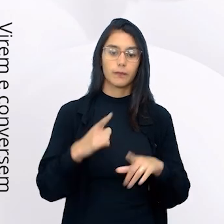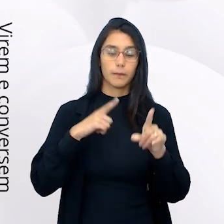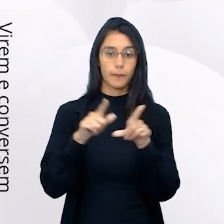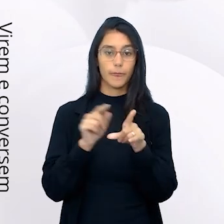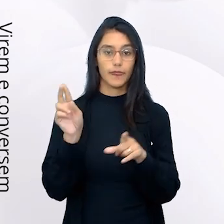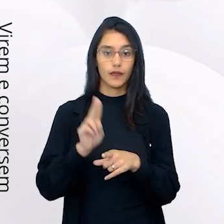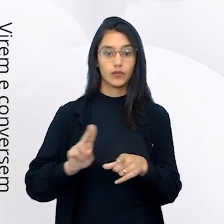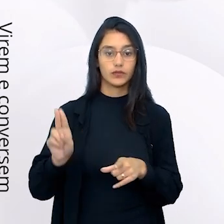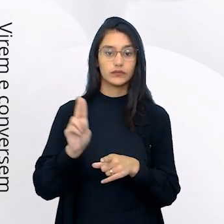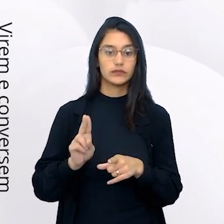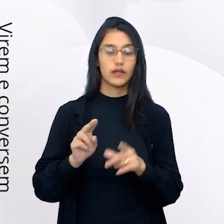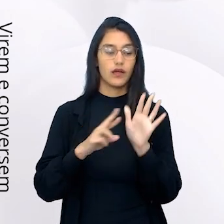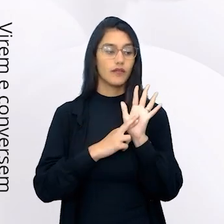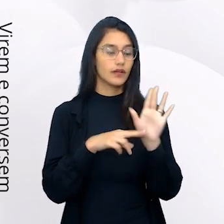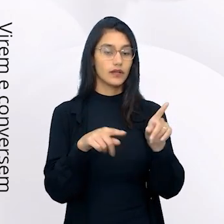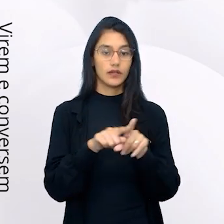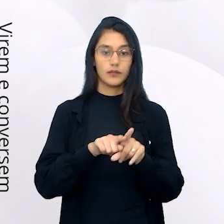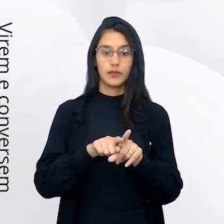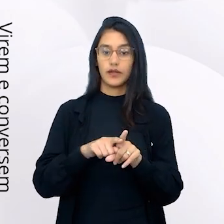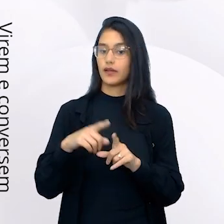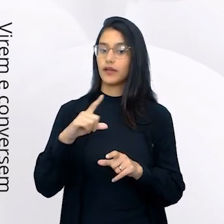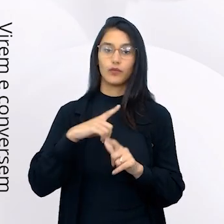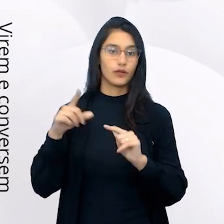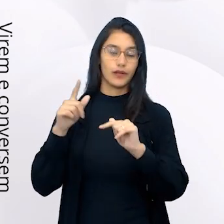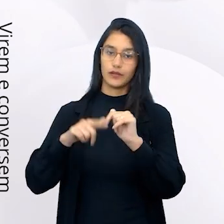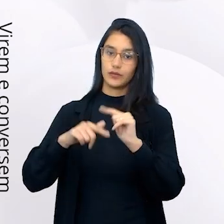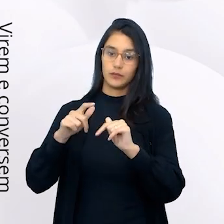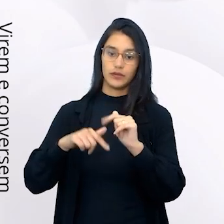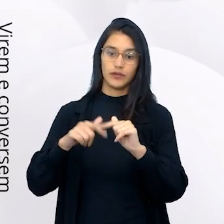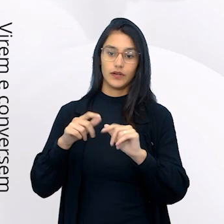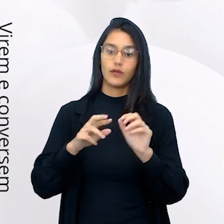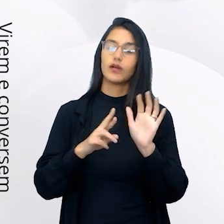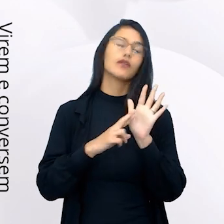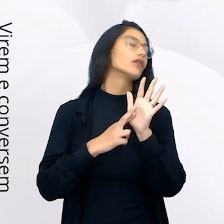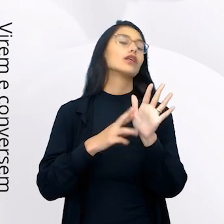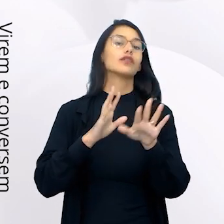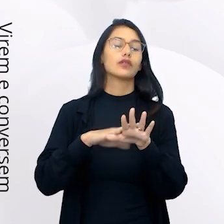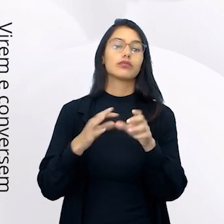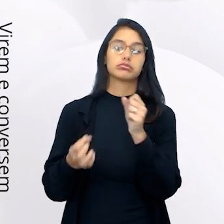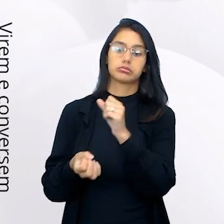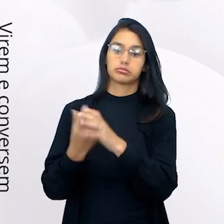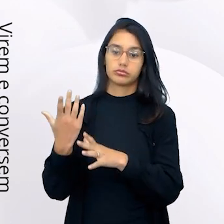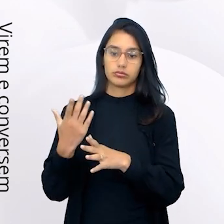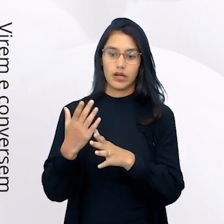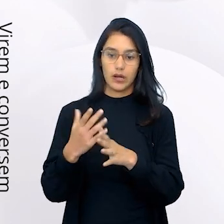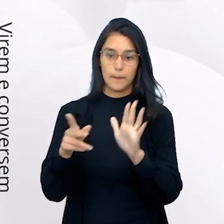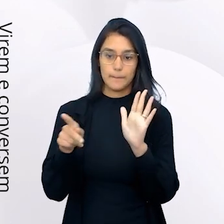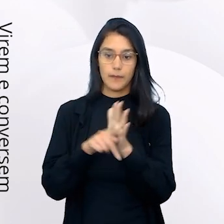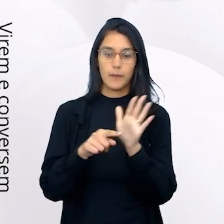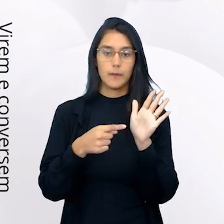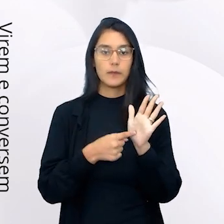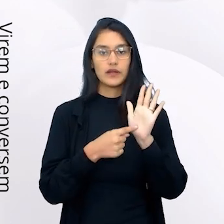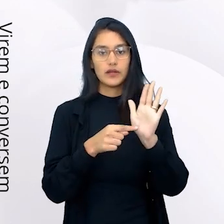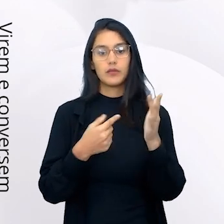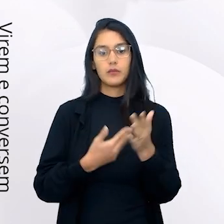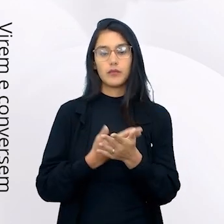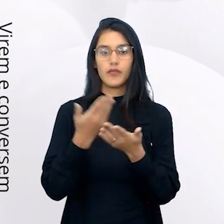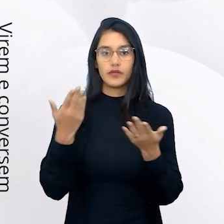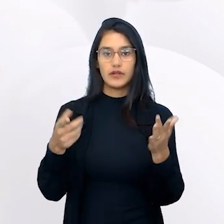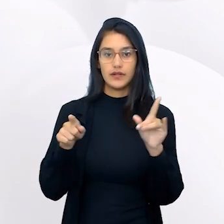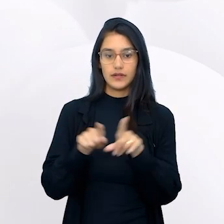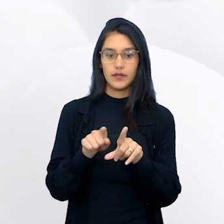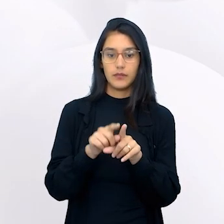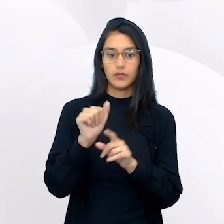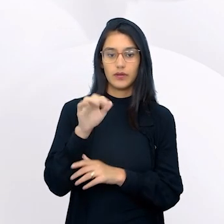vocês utilizarem essas referências, não consta no material. Essas referências foi elaborado exatamente para apresentar para vocês